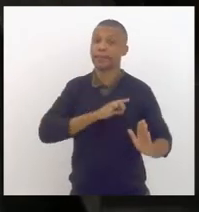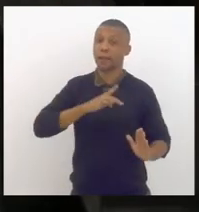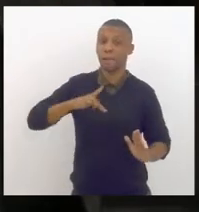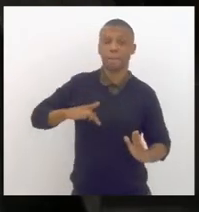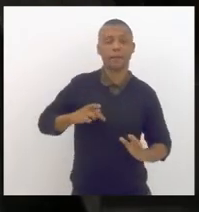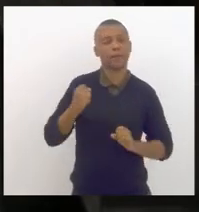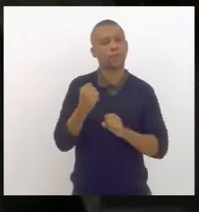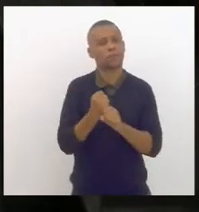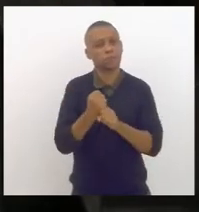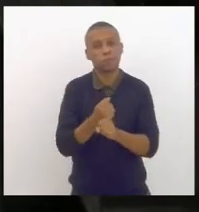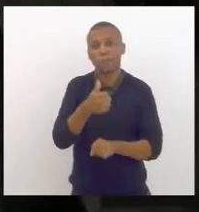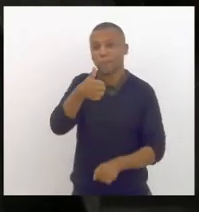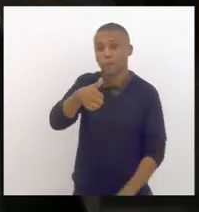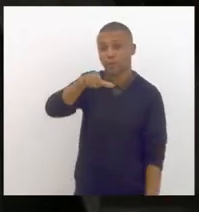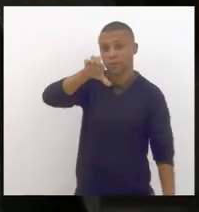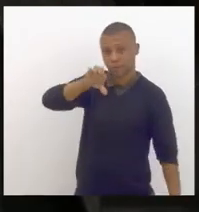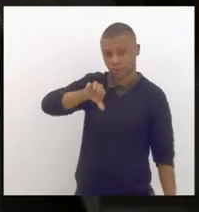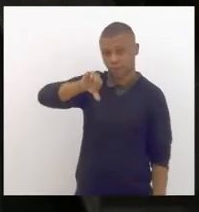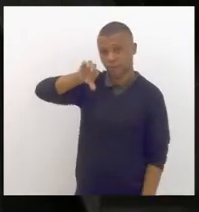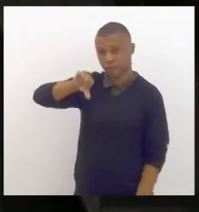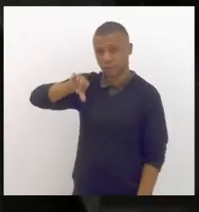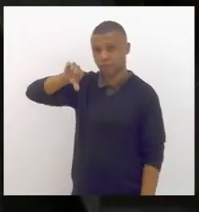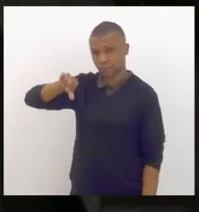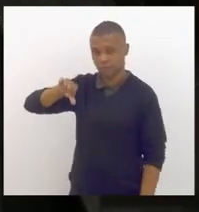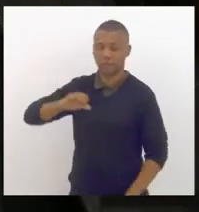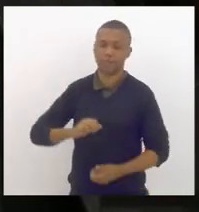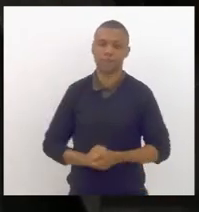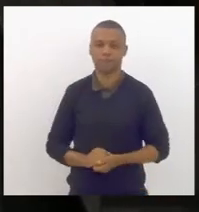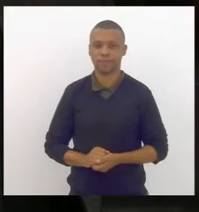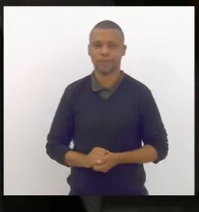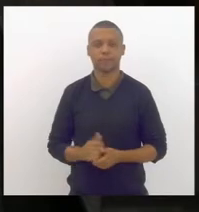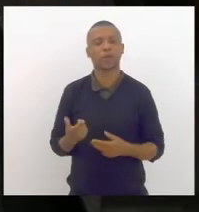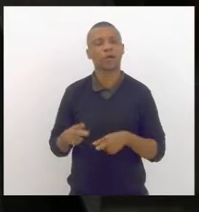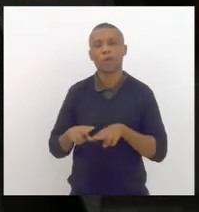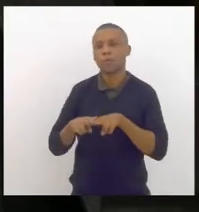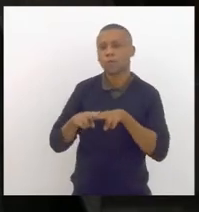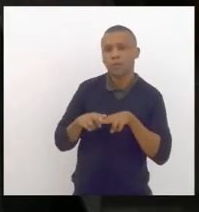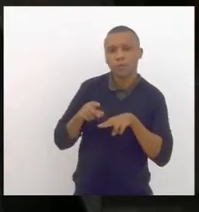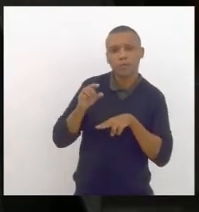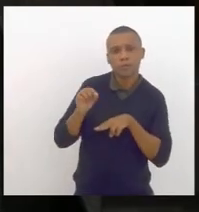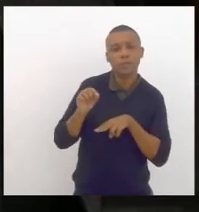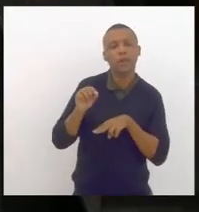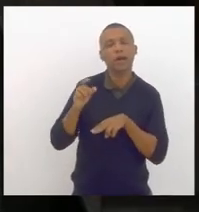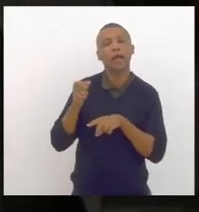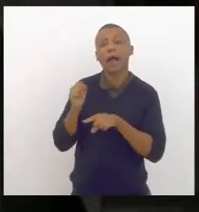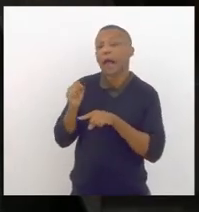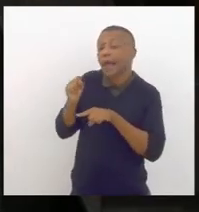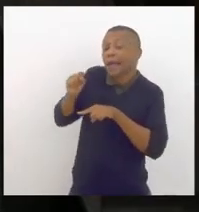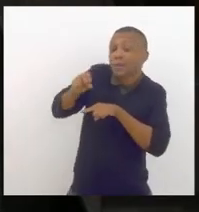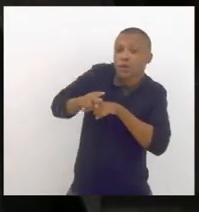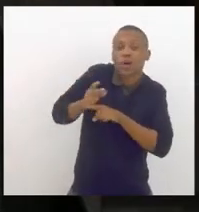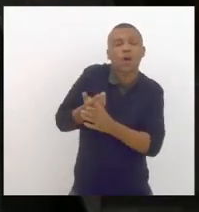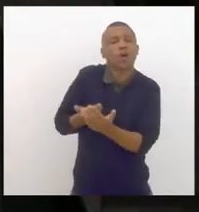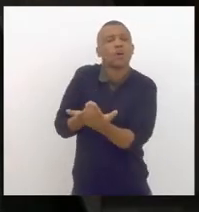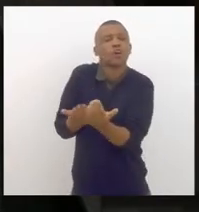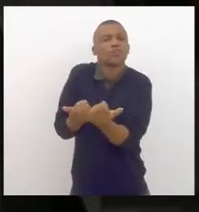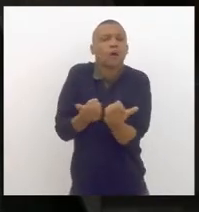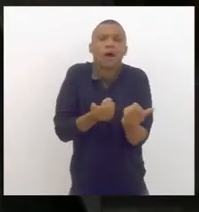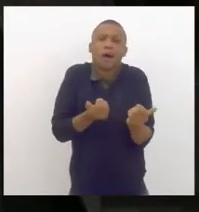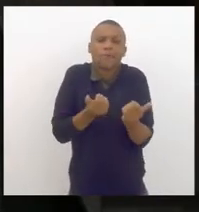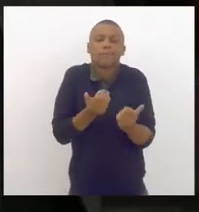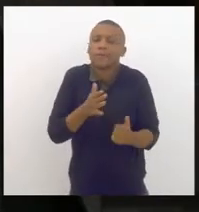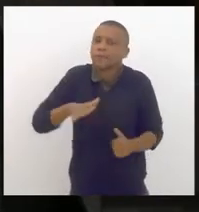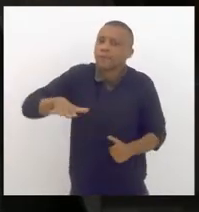desde 99. Por via de consequência, entrou muito jovem ainda